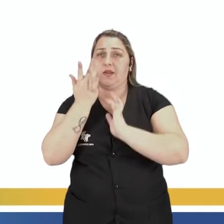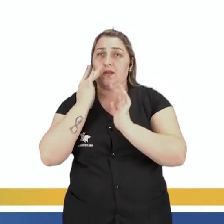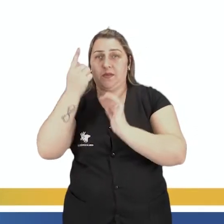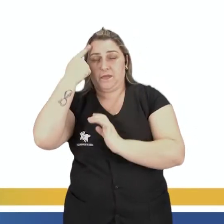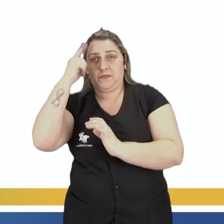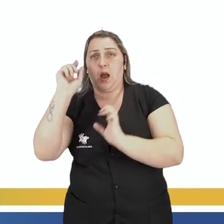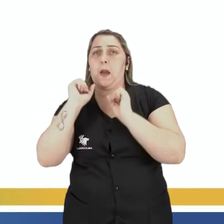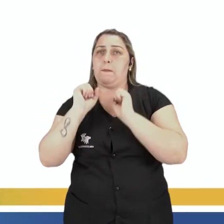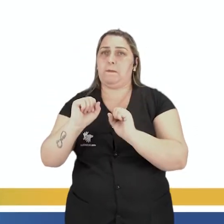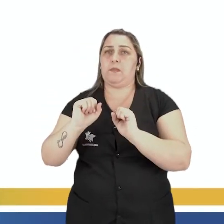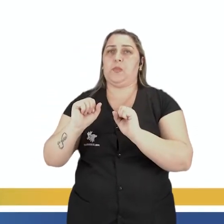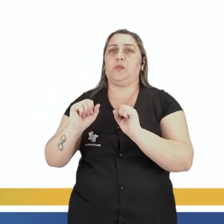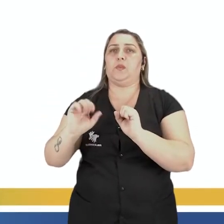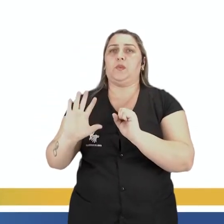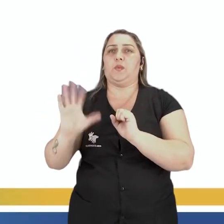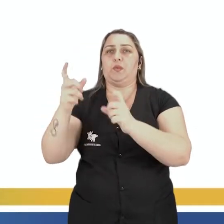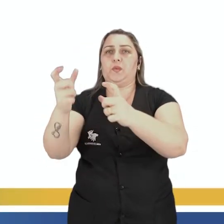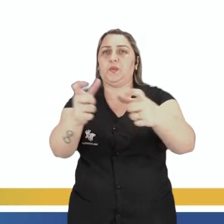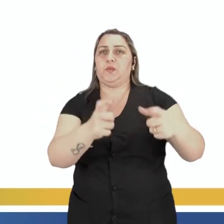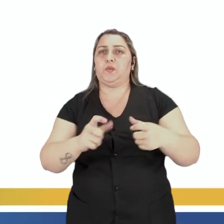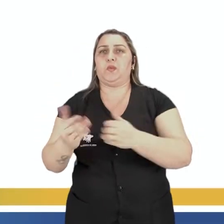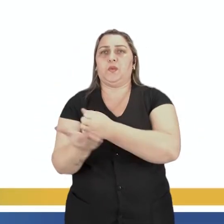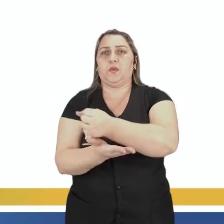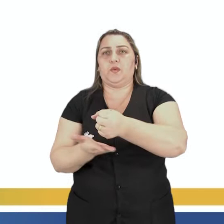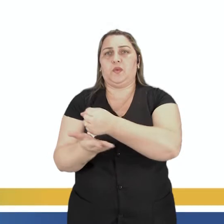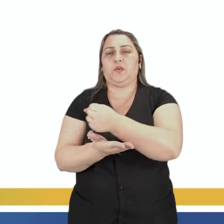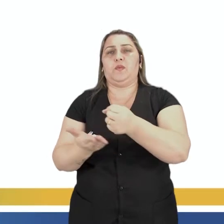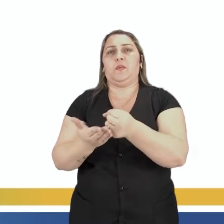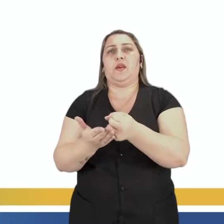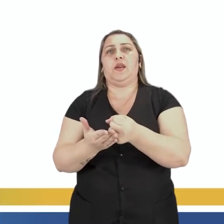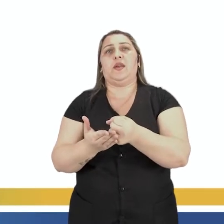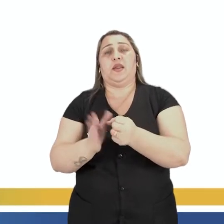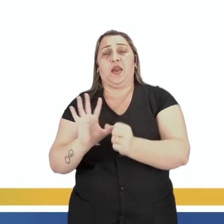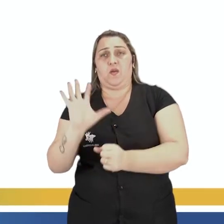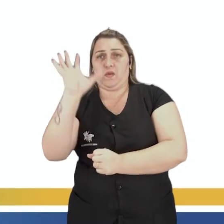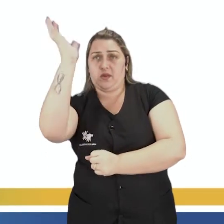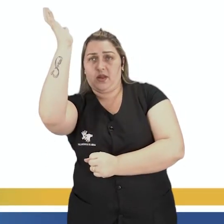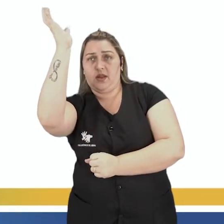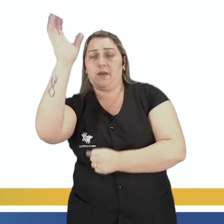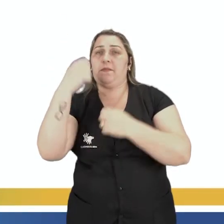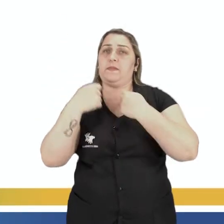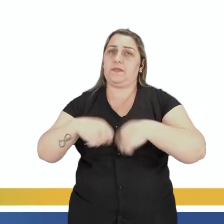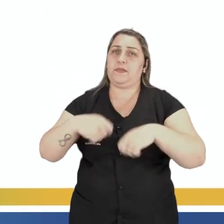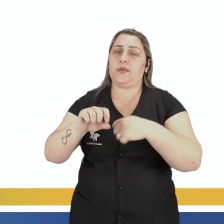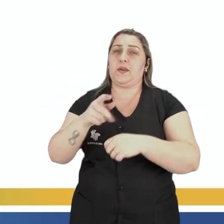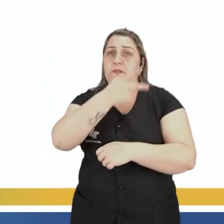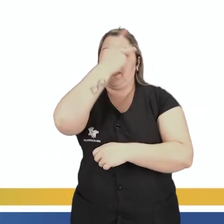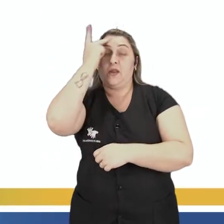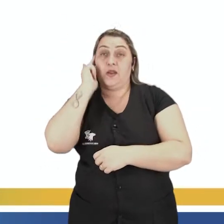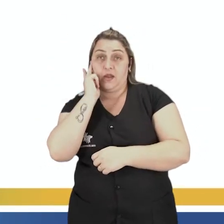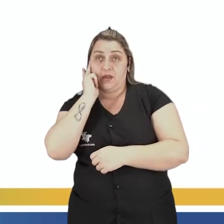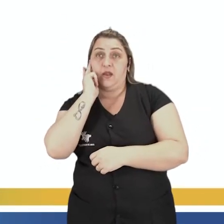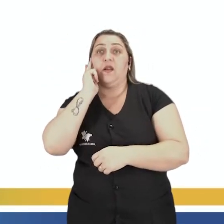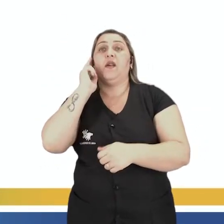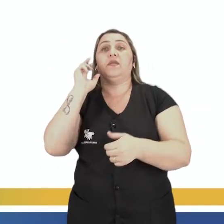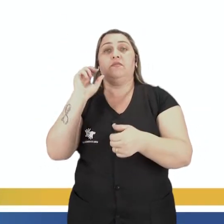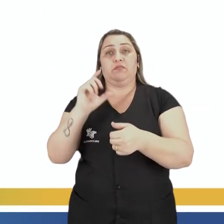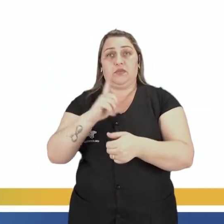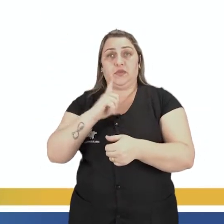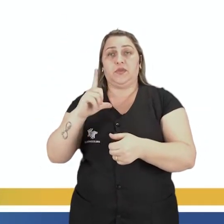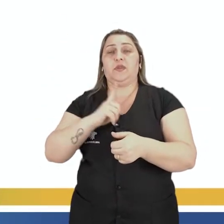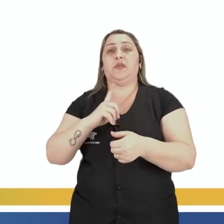pode acontecer em vários locais, com base em muitas situações. Para que ele aconteça, precisamos que pessoas que jogam